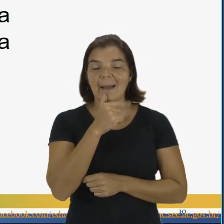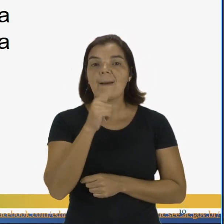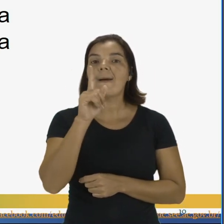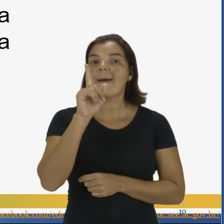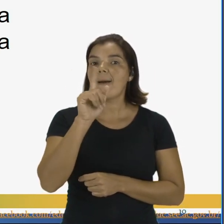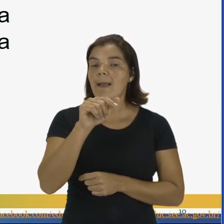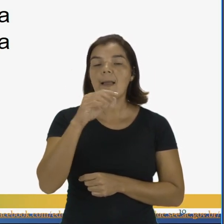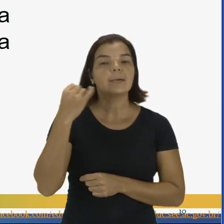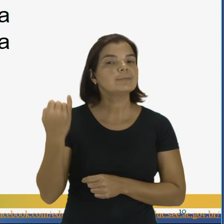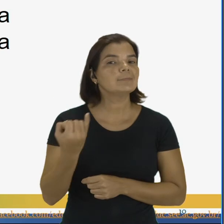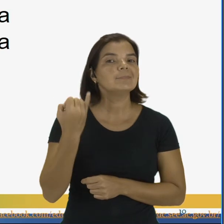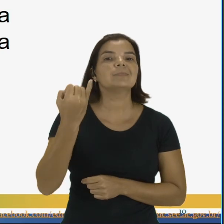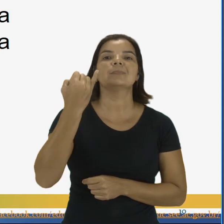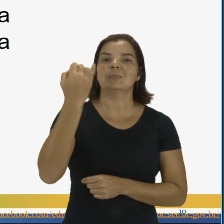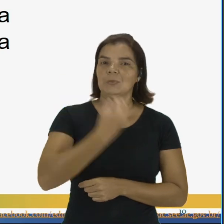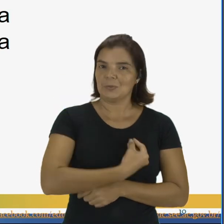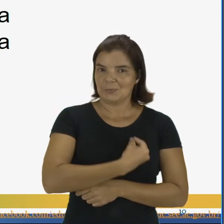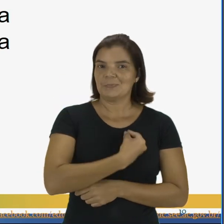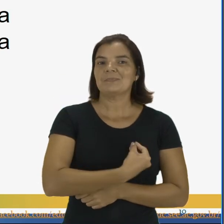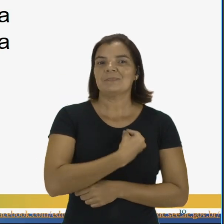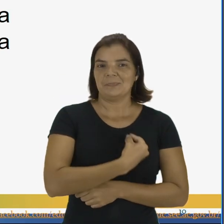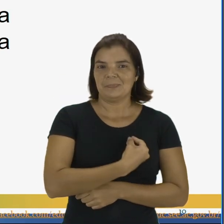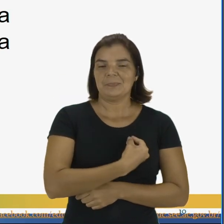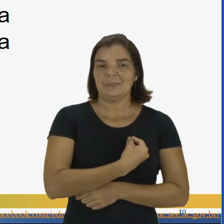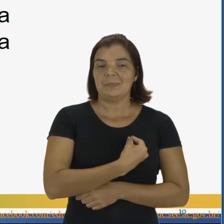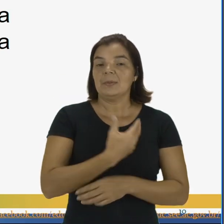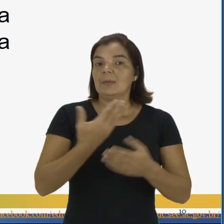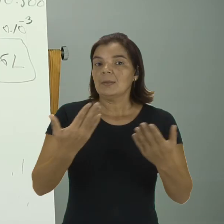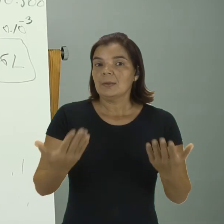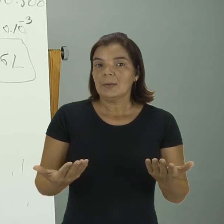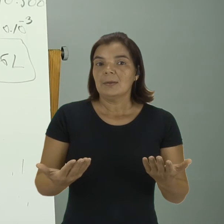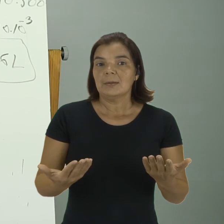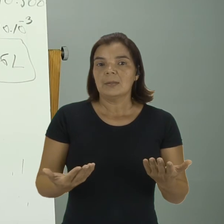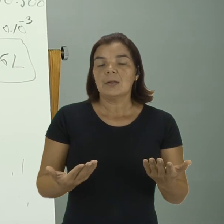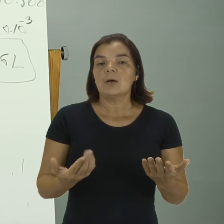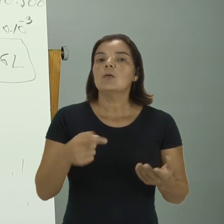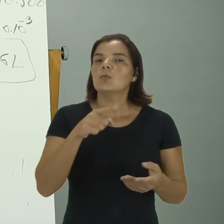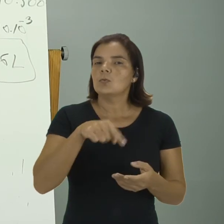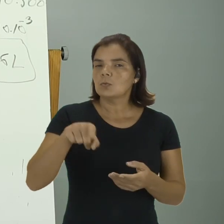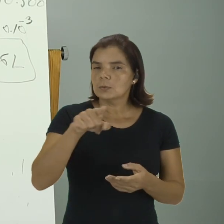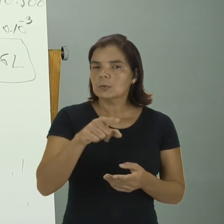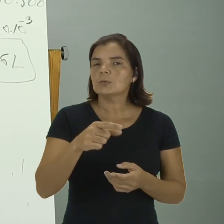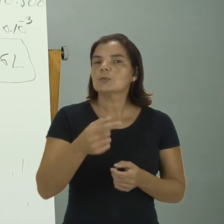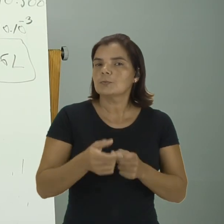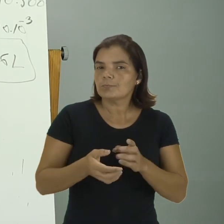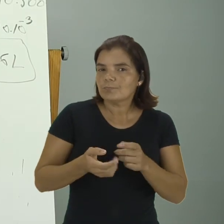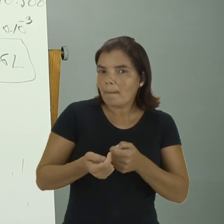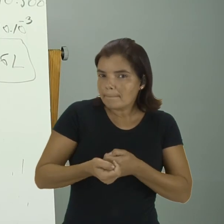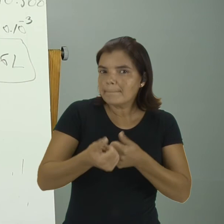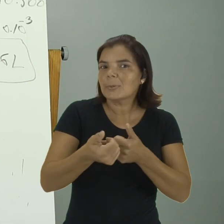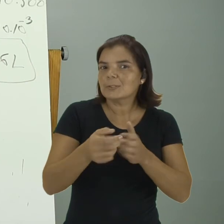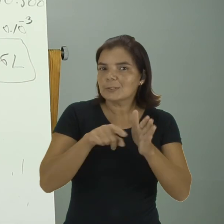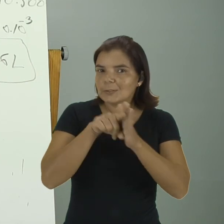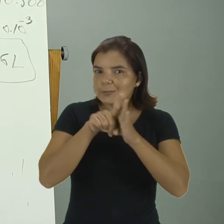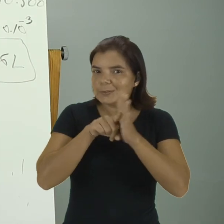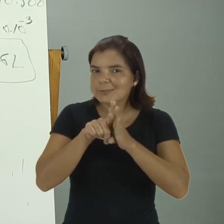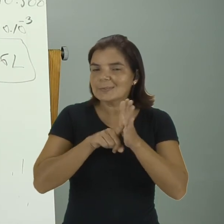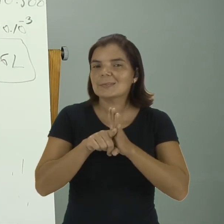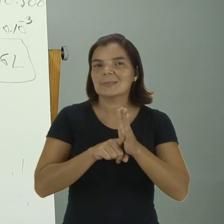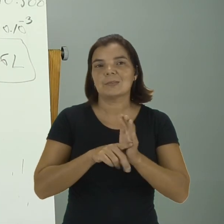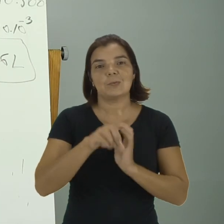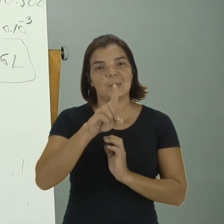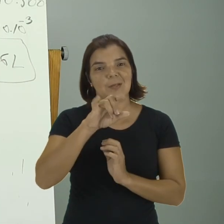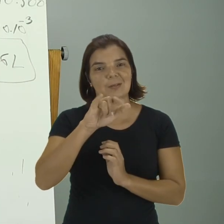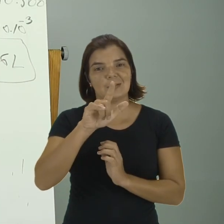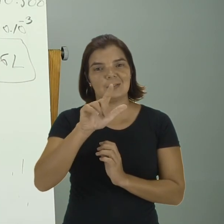das substâncias fundamentais para a existência da vida. Então, faça como sugestão uma pesquisa sobre a